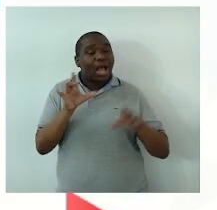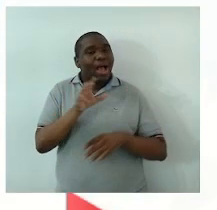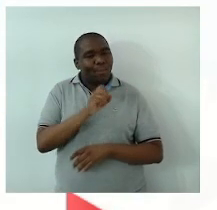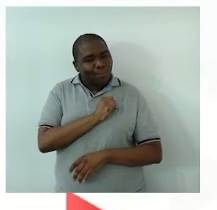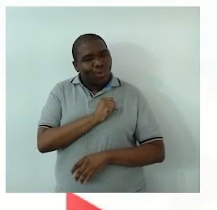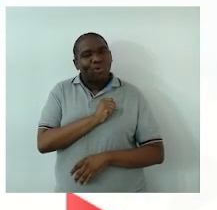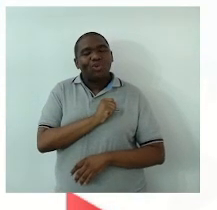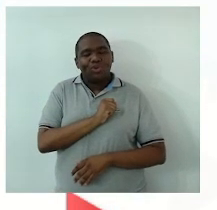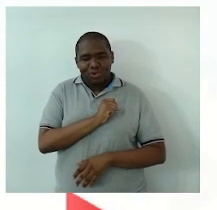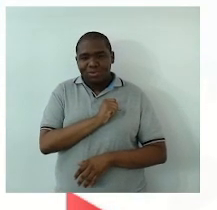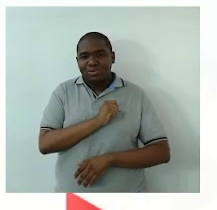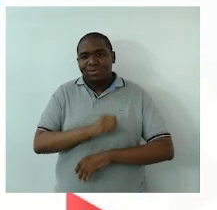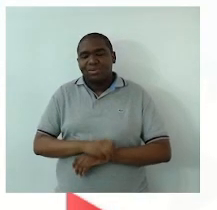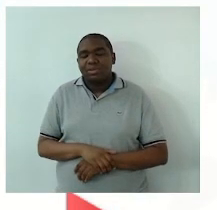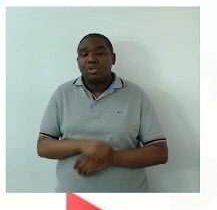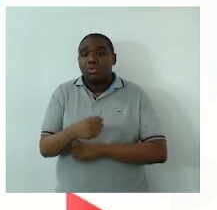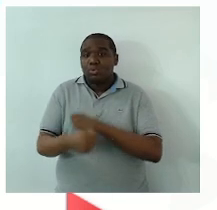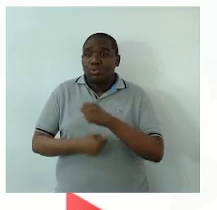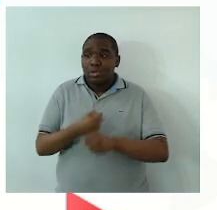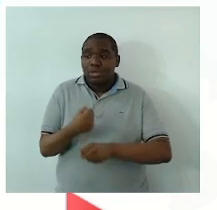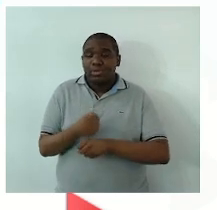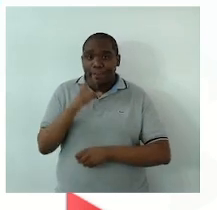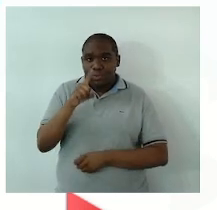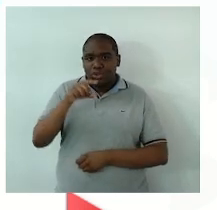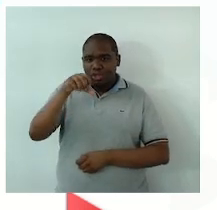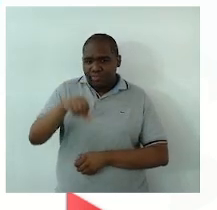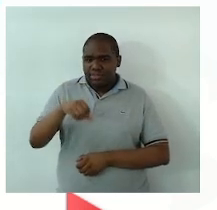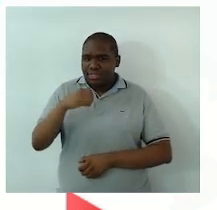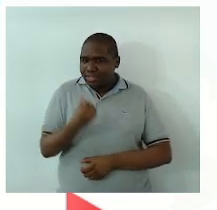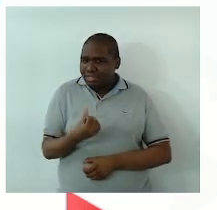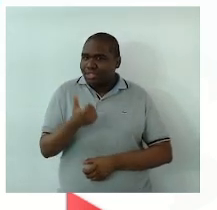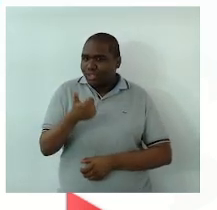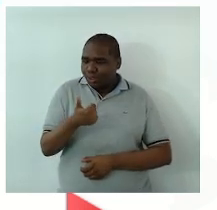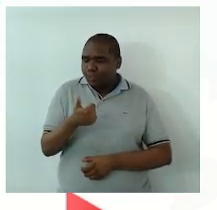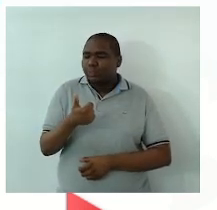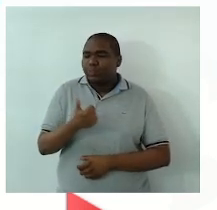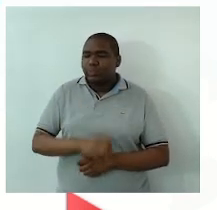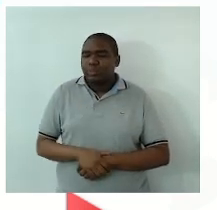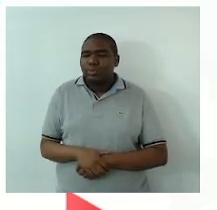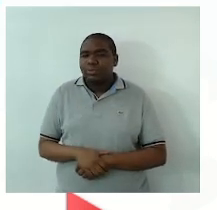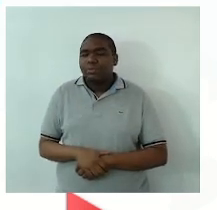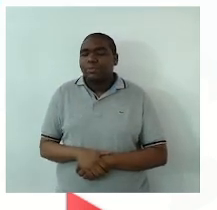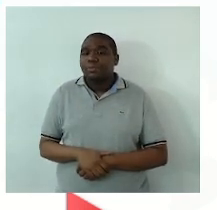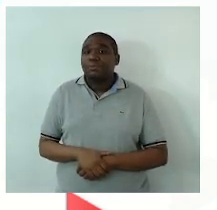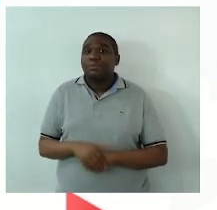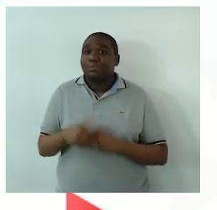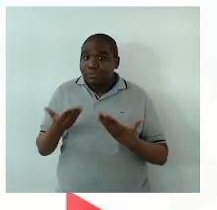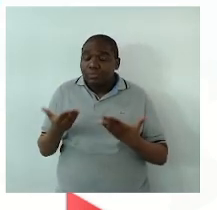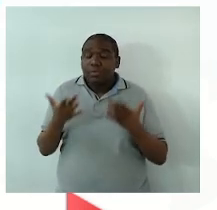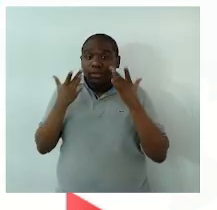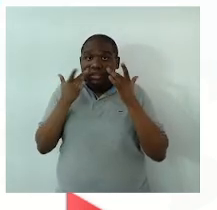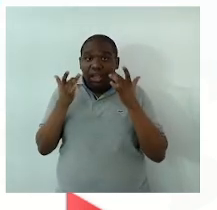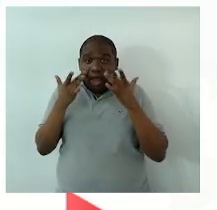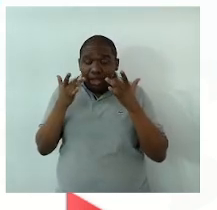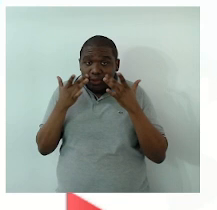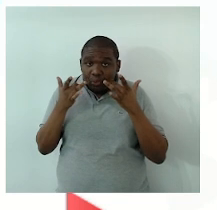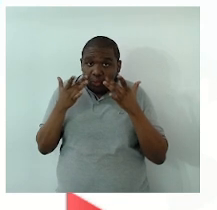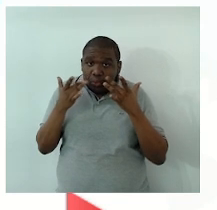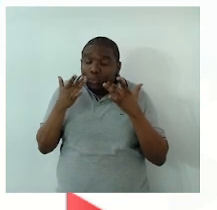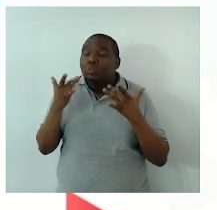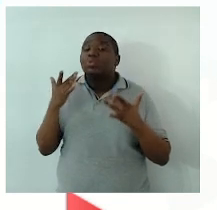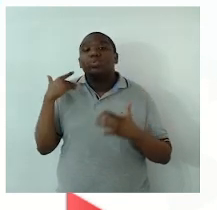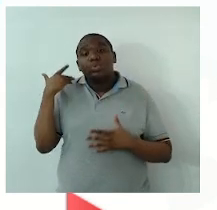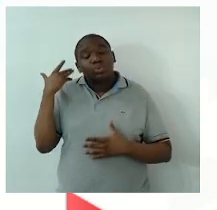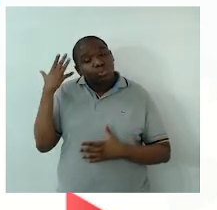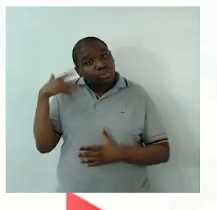Side Story, de 1961, que foi um grande musical. West Side Story foi uma peça, né, um musical,